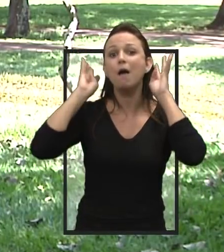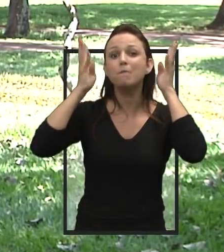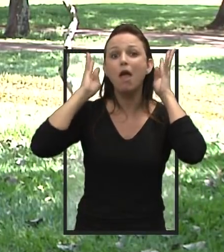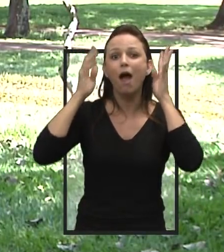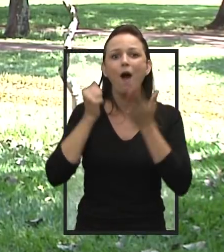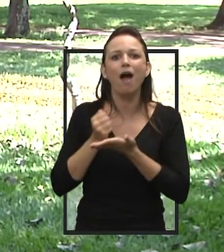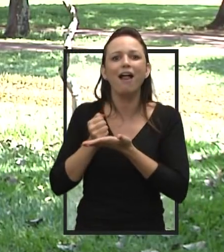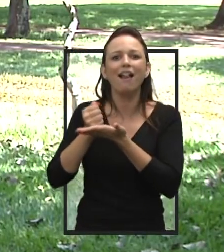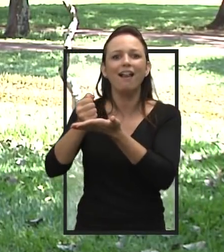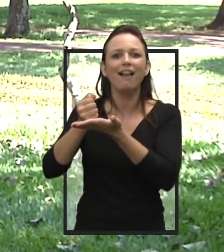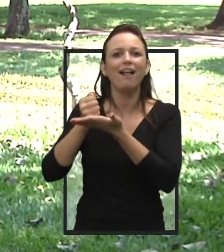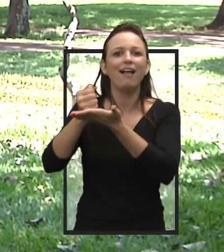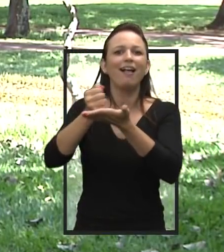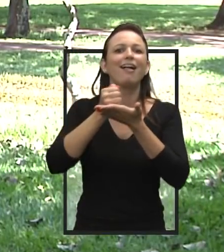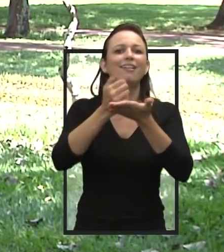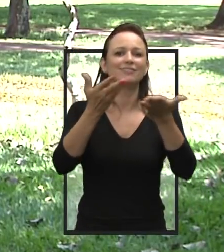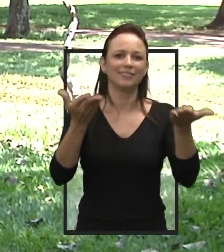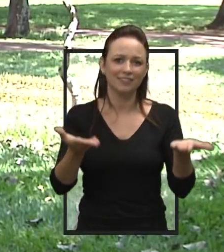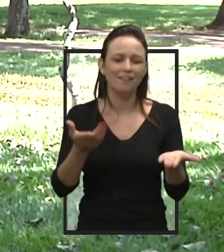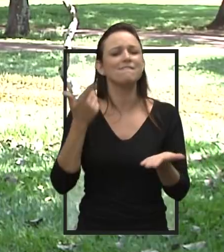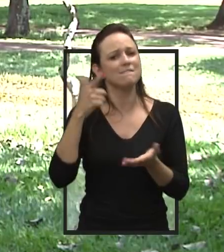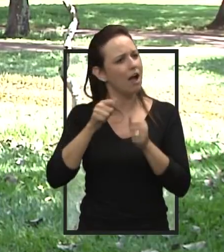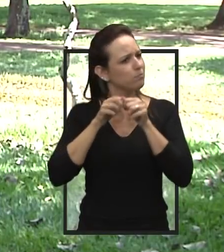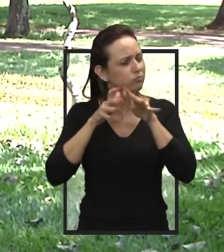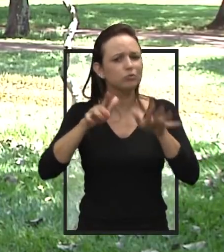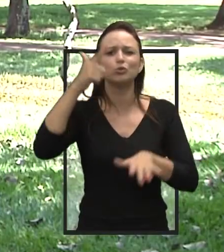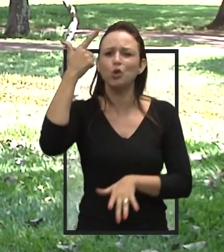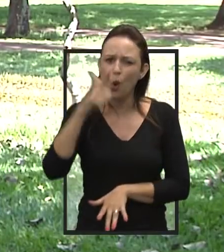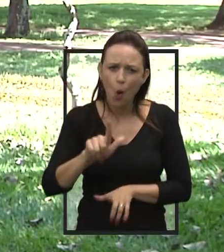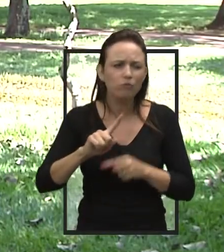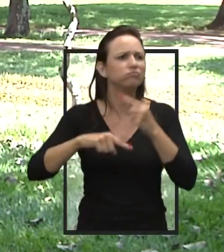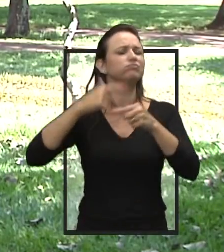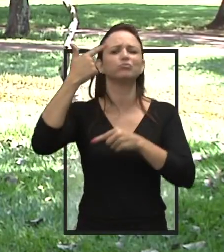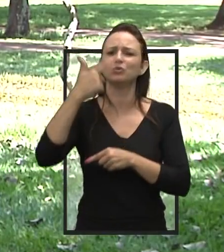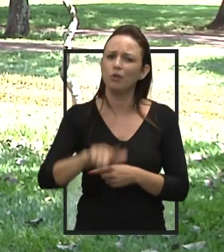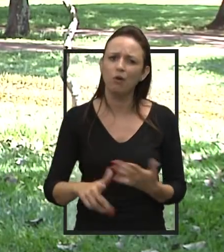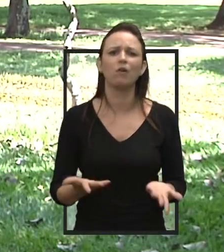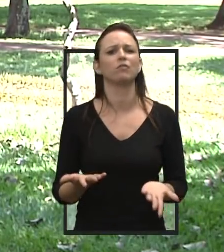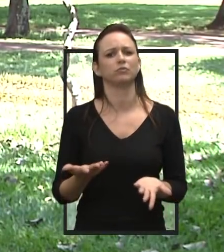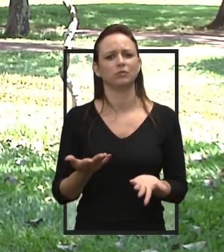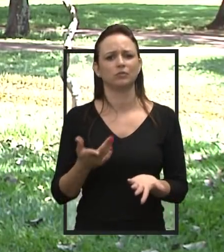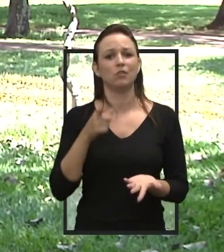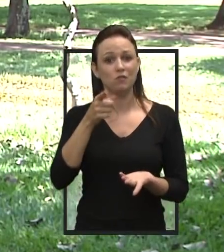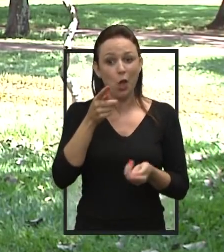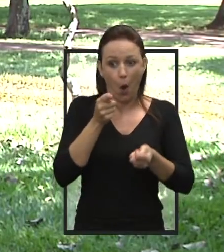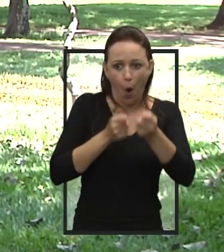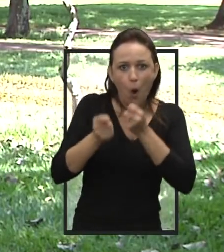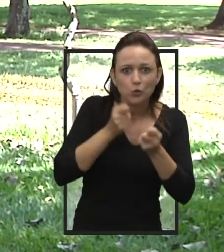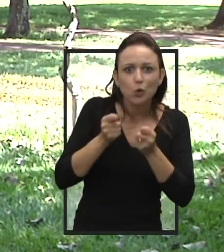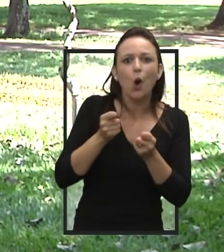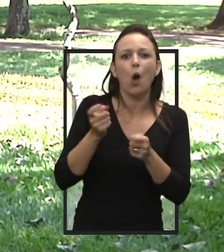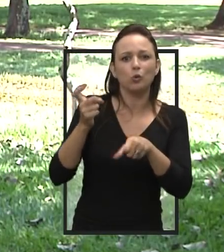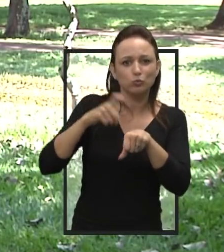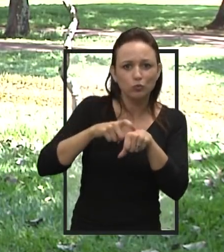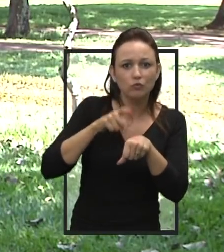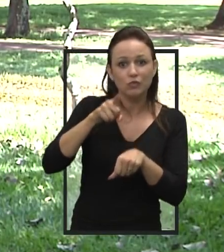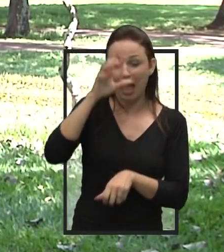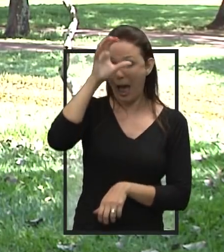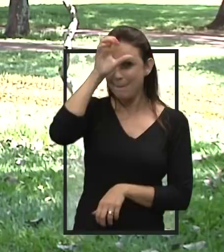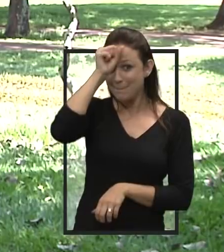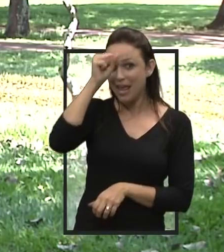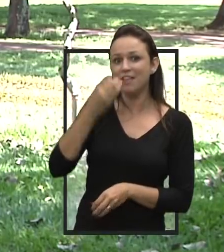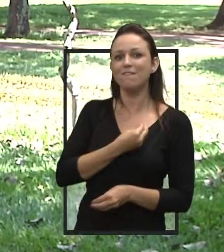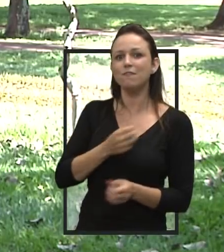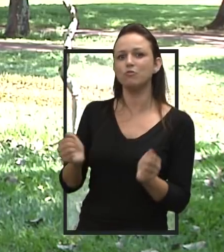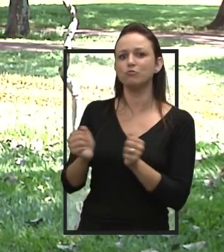de carga. Vai empestear de novo, não adianta. Você controla o escorpião, você aprende a viver com